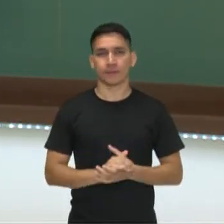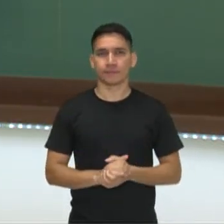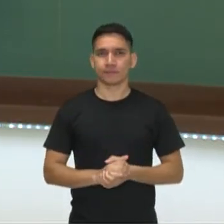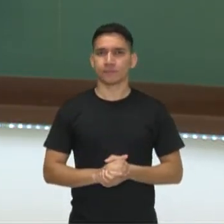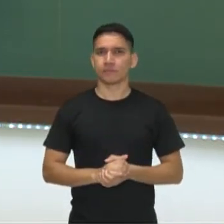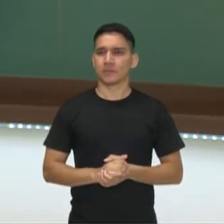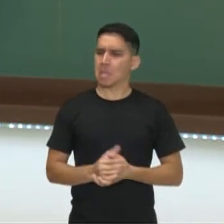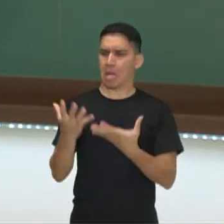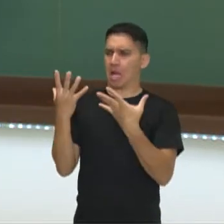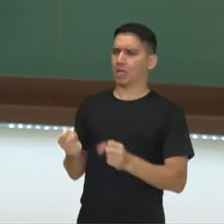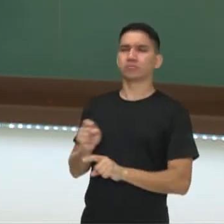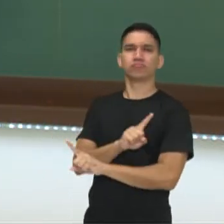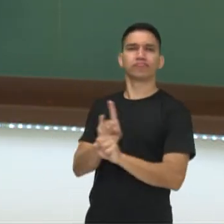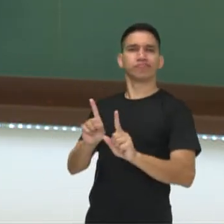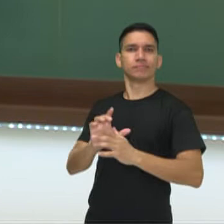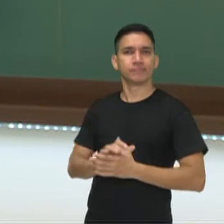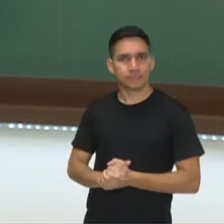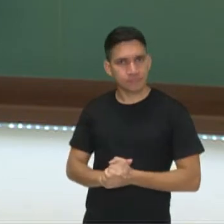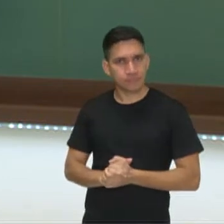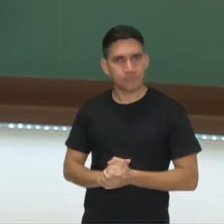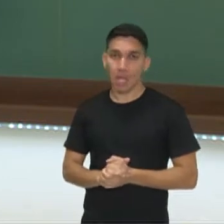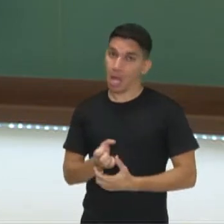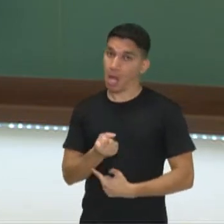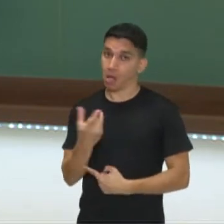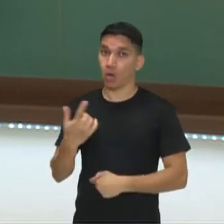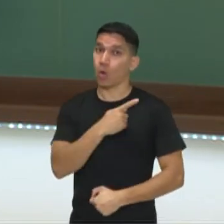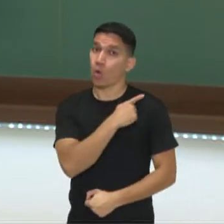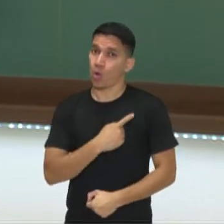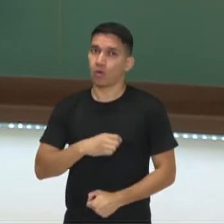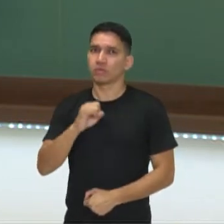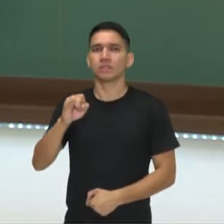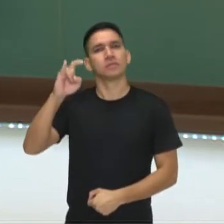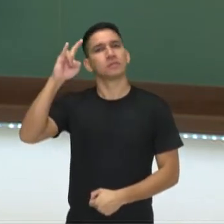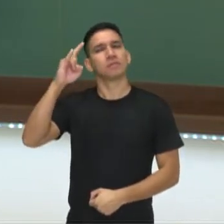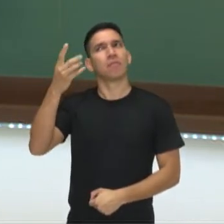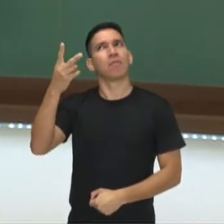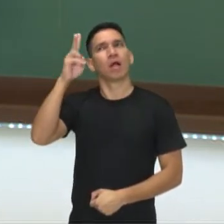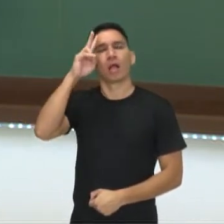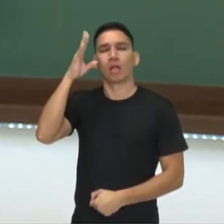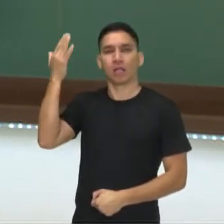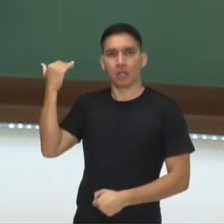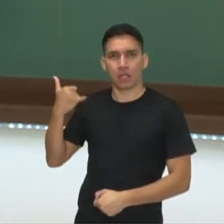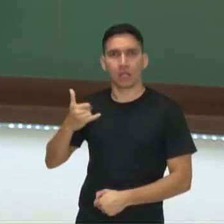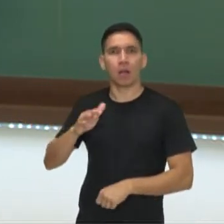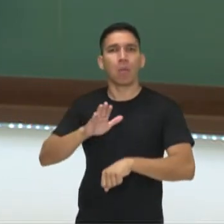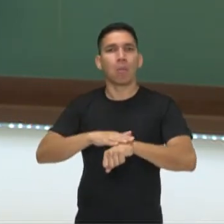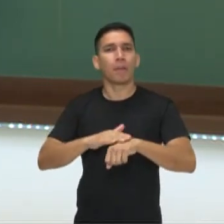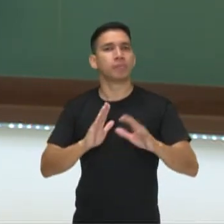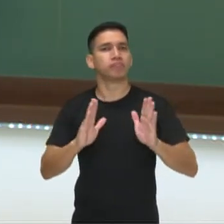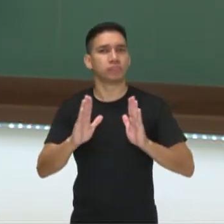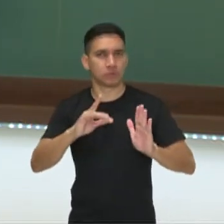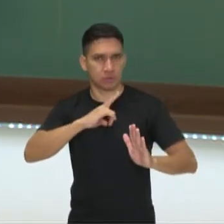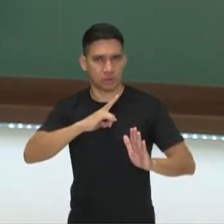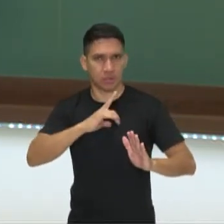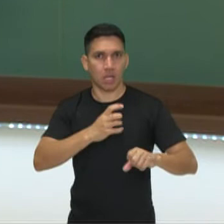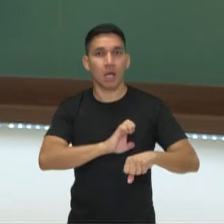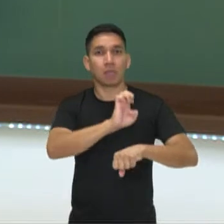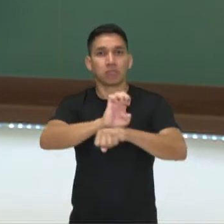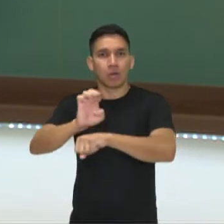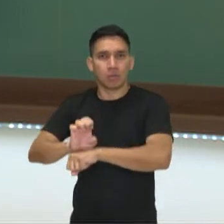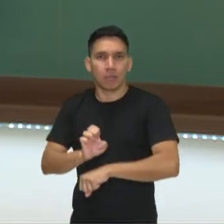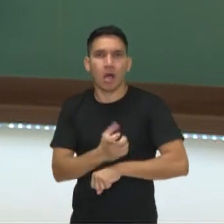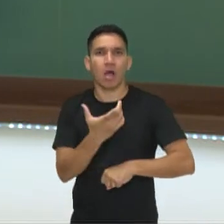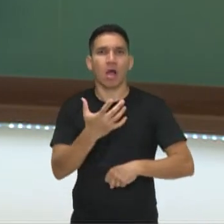é bem-vindo, né? Tem governos aí, né, se pegar regimes como nós vimos ali, né, em estados